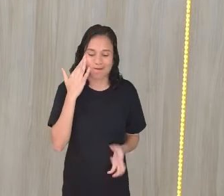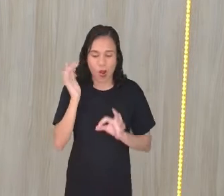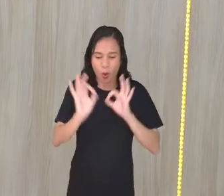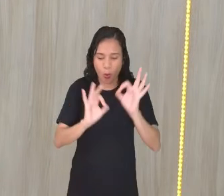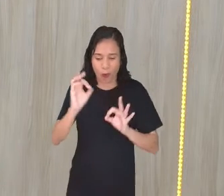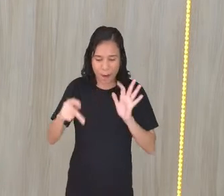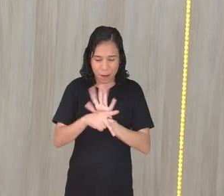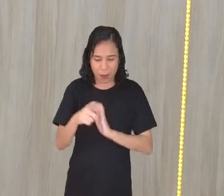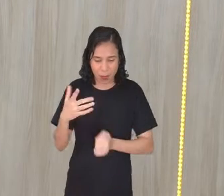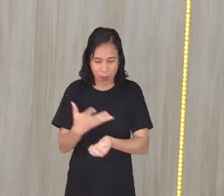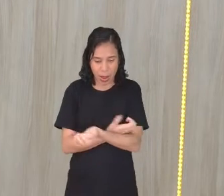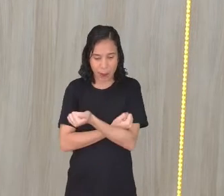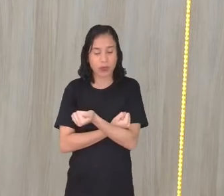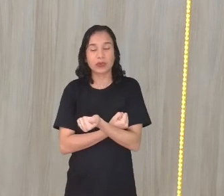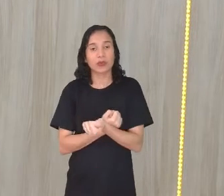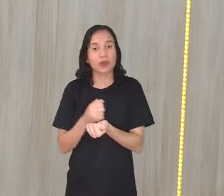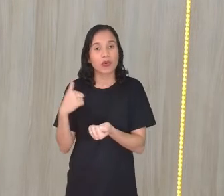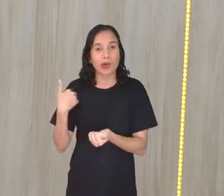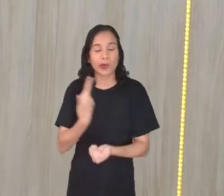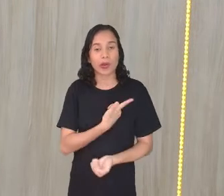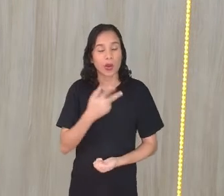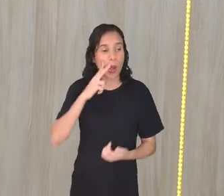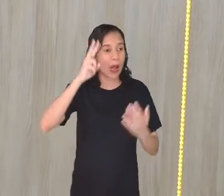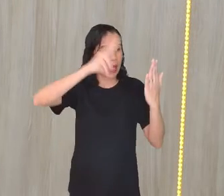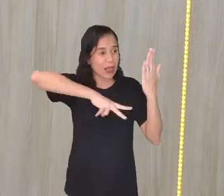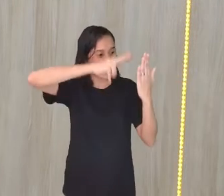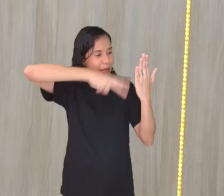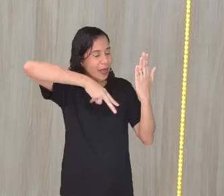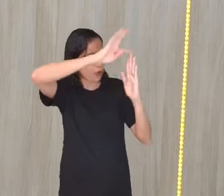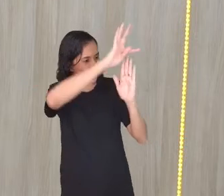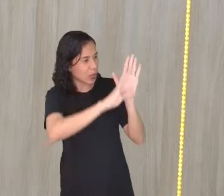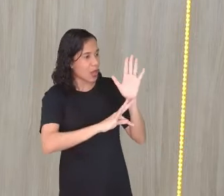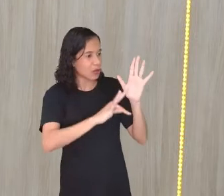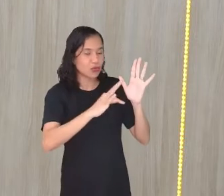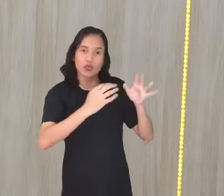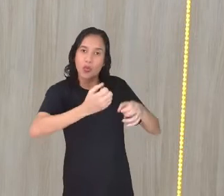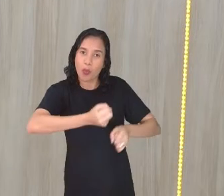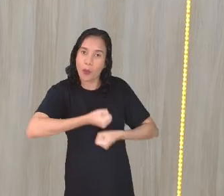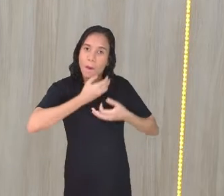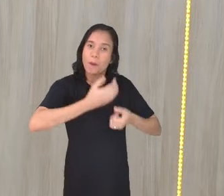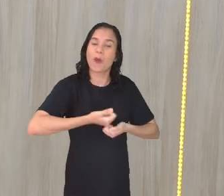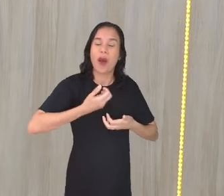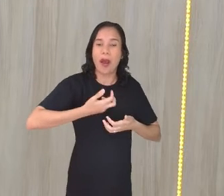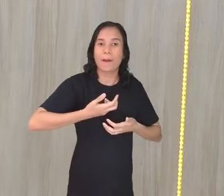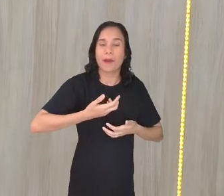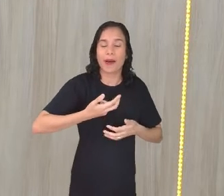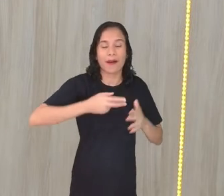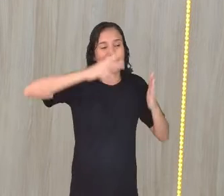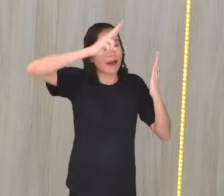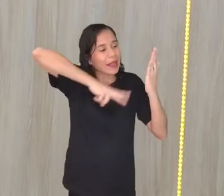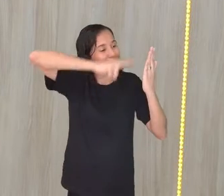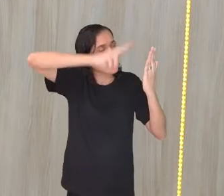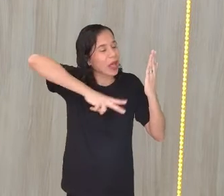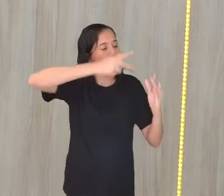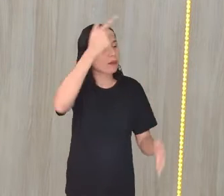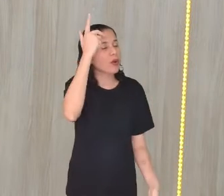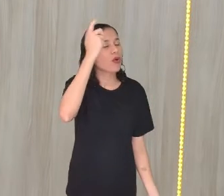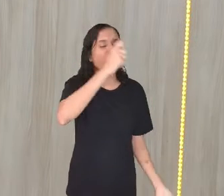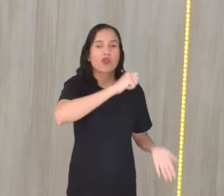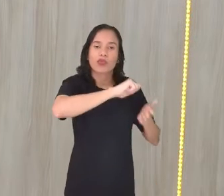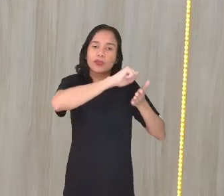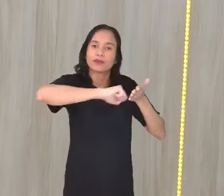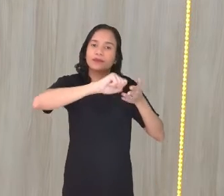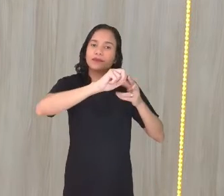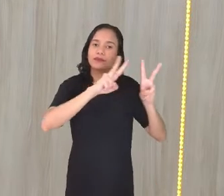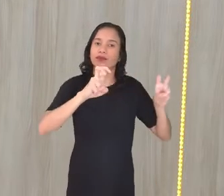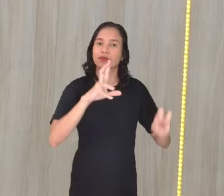muito objetiva, e a gente vai para um texto desse, para um poema, para um romance, e aí lê o que determinada pessoa escreveu sobre o